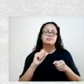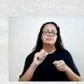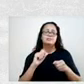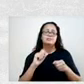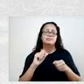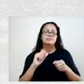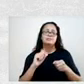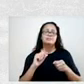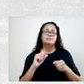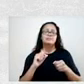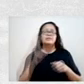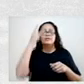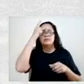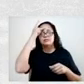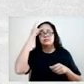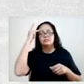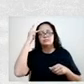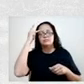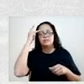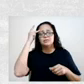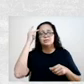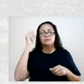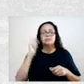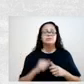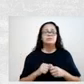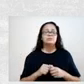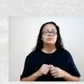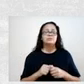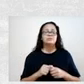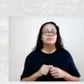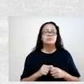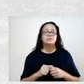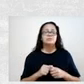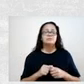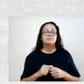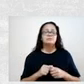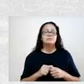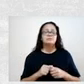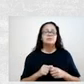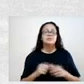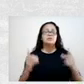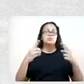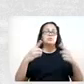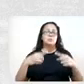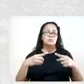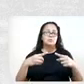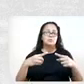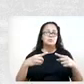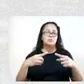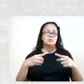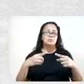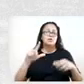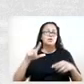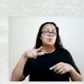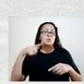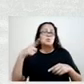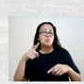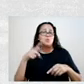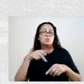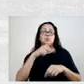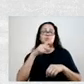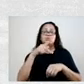algumas atitudes, né, que são bastante condenáveis contra outras etnias,